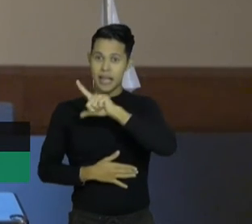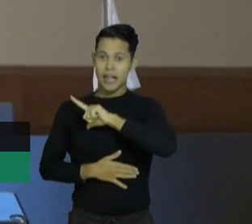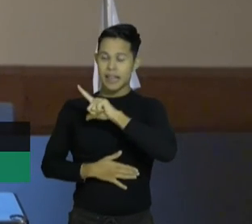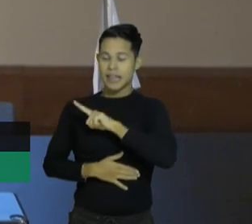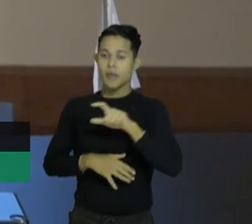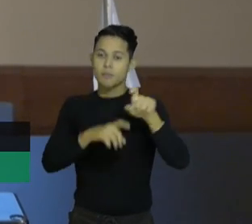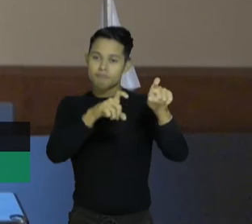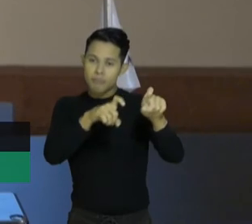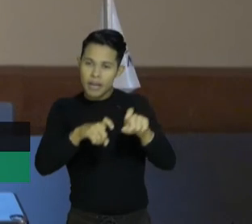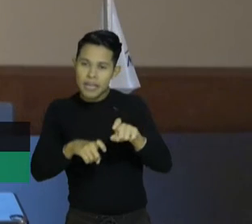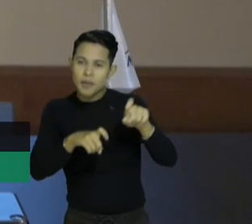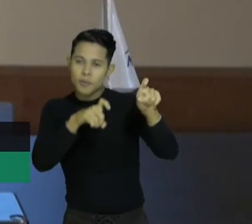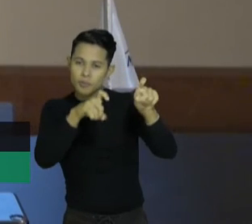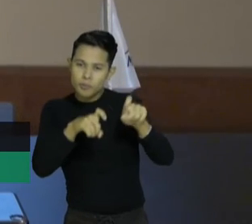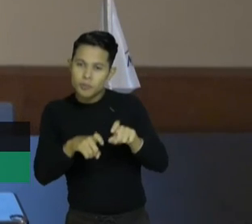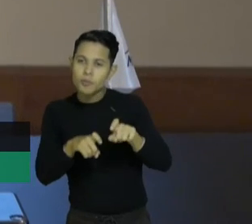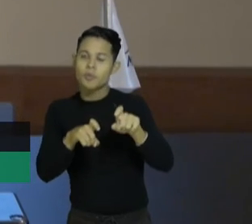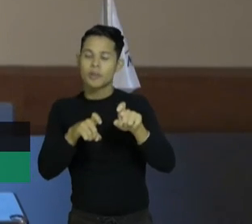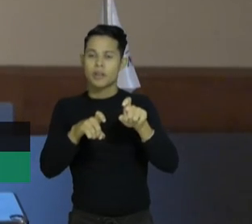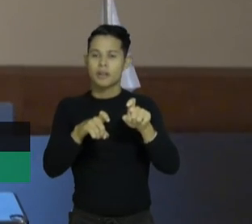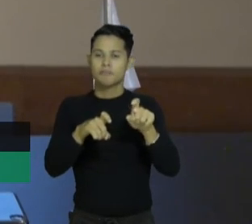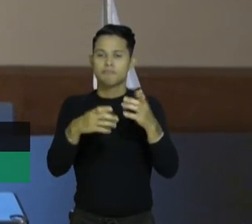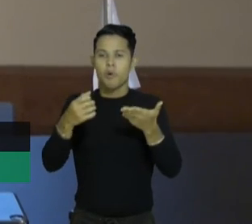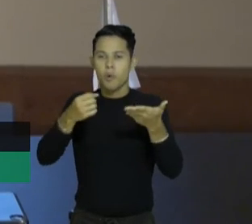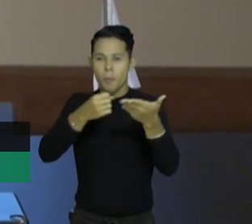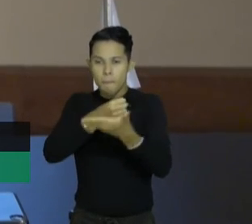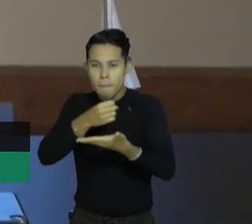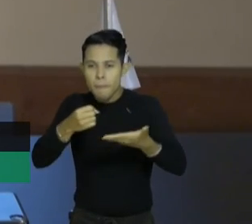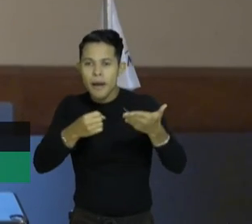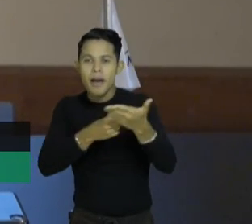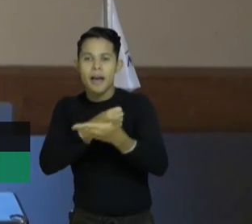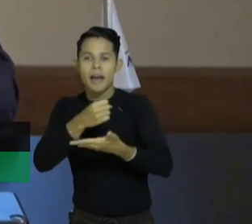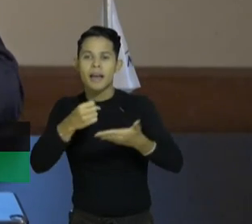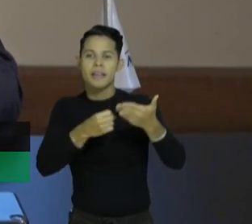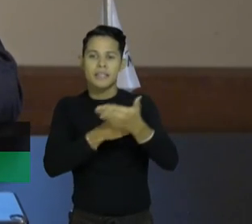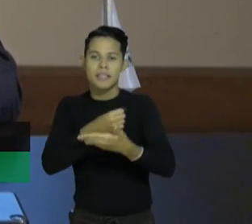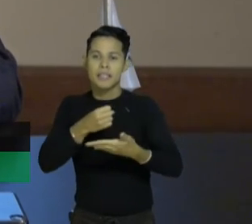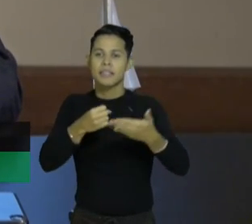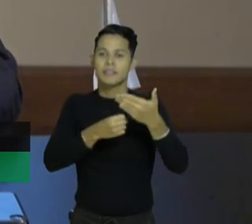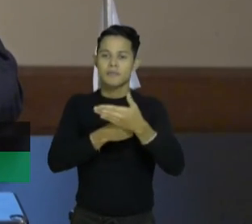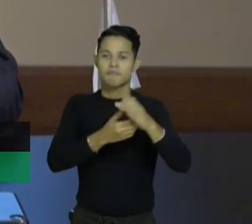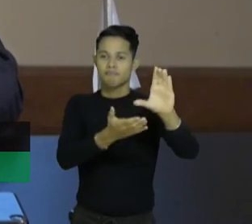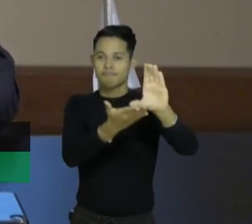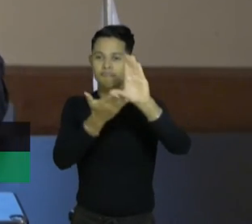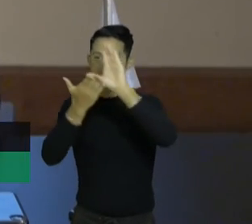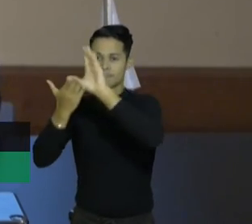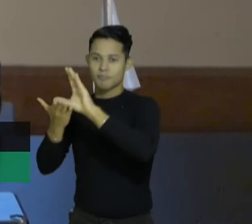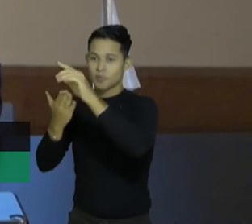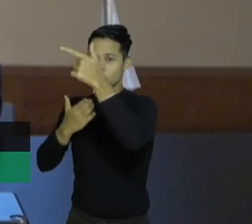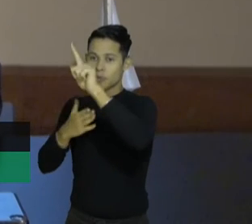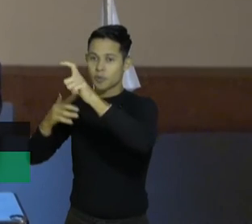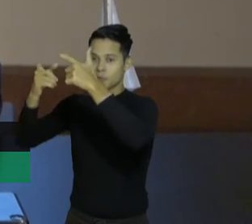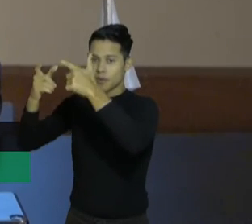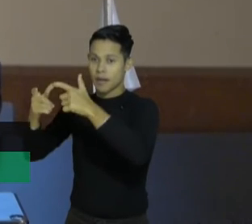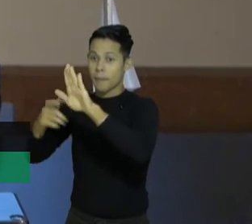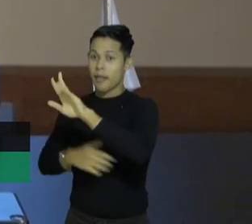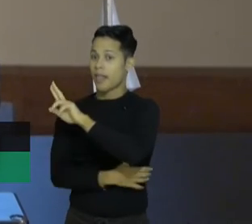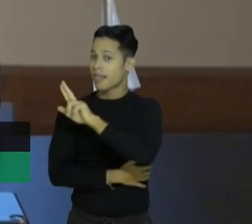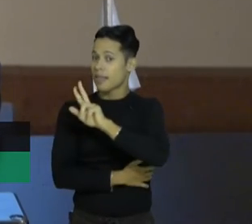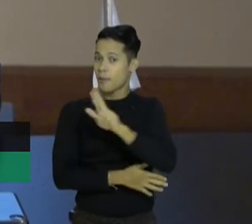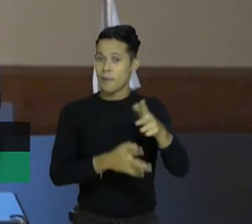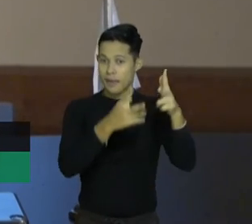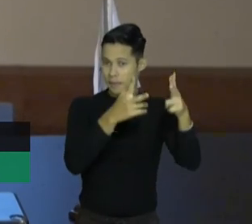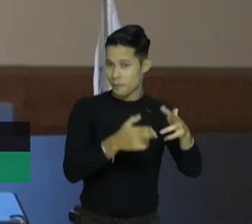pecuária subsidiada eh extremamente subsidiada que não é o caso do Brasil então Eh